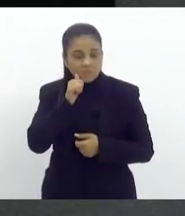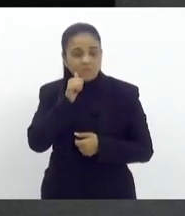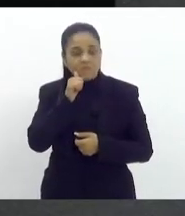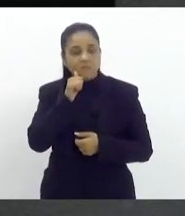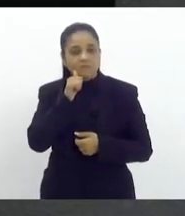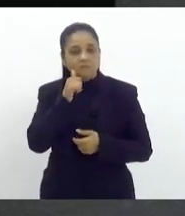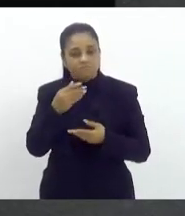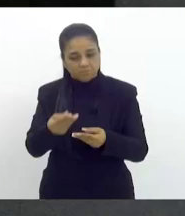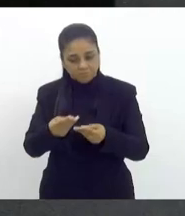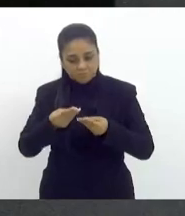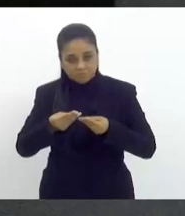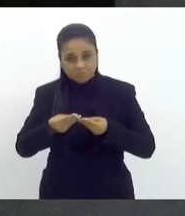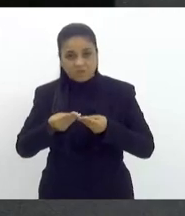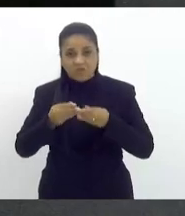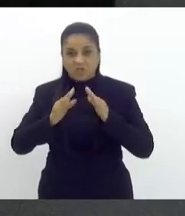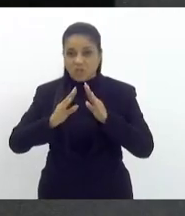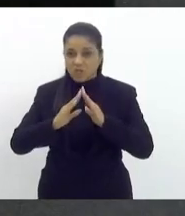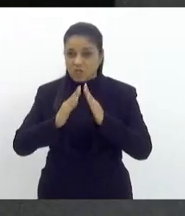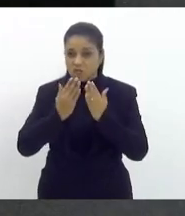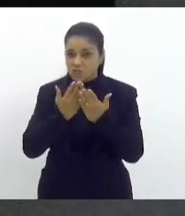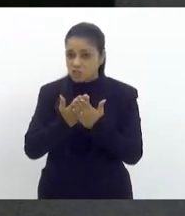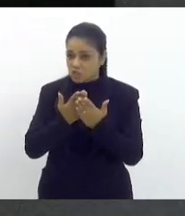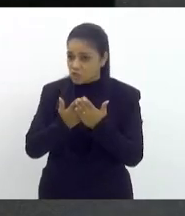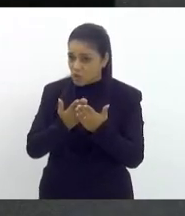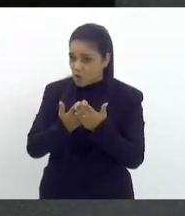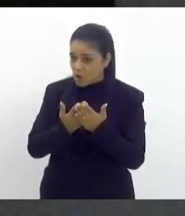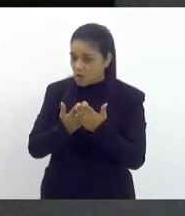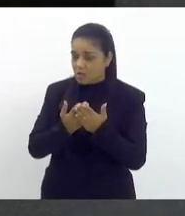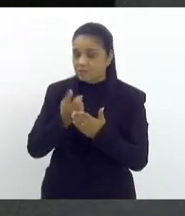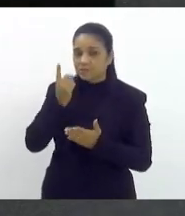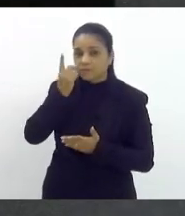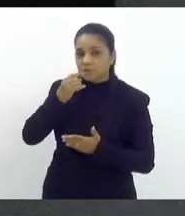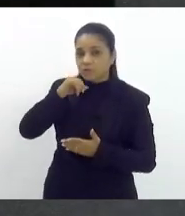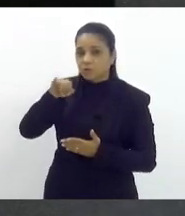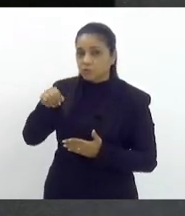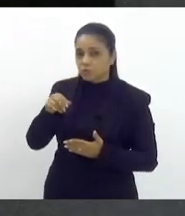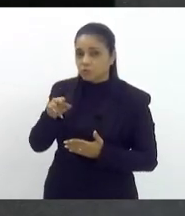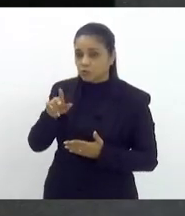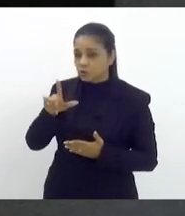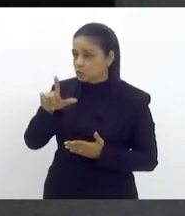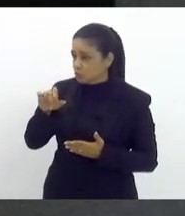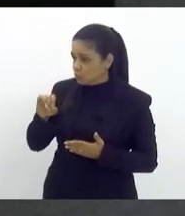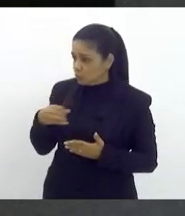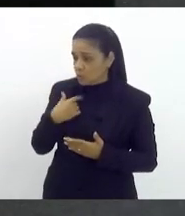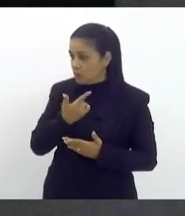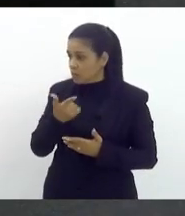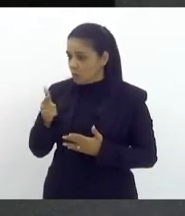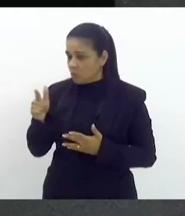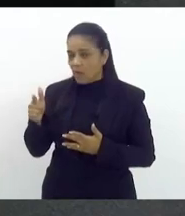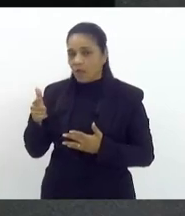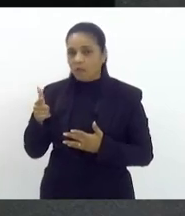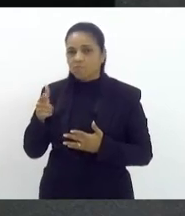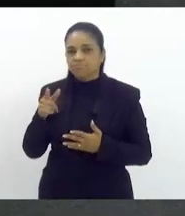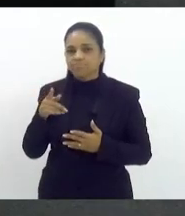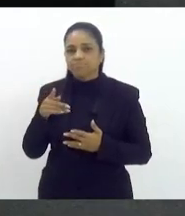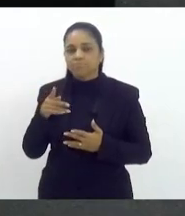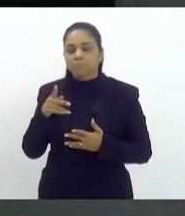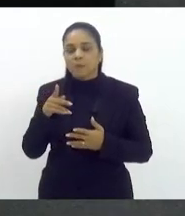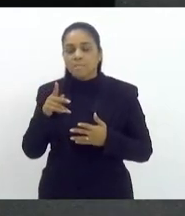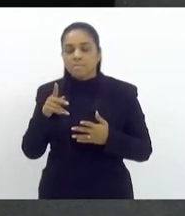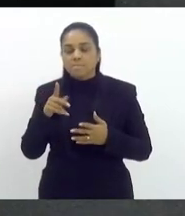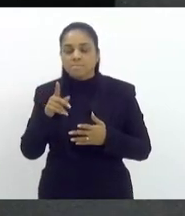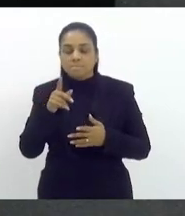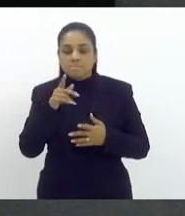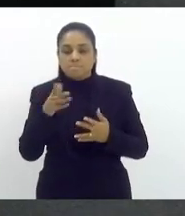em que nas escolas Deputado Júlio Rocha não tem os mediadores tão necessário para